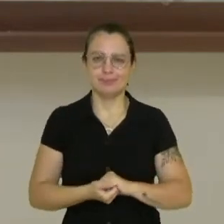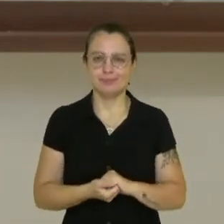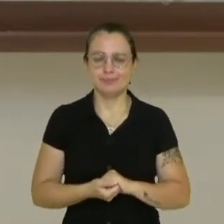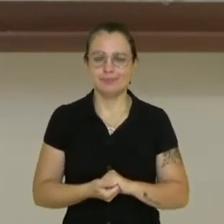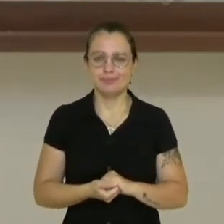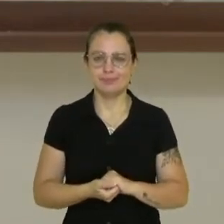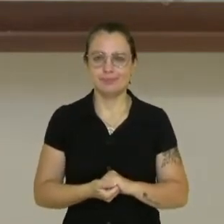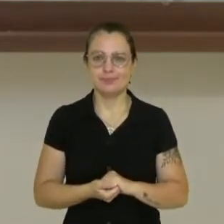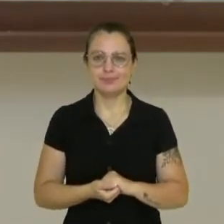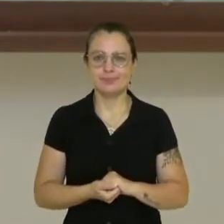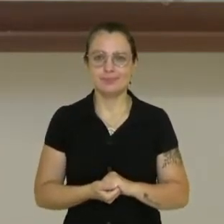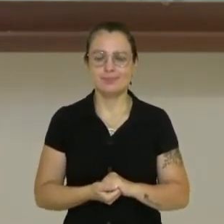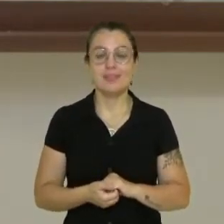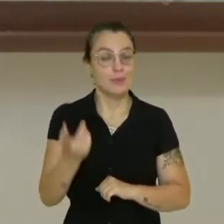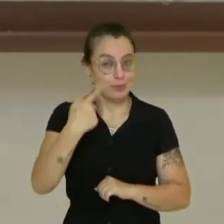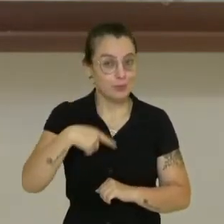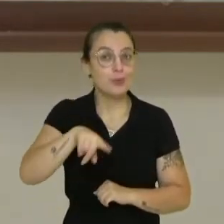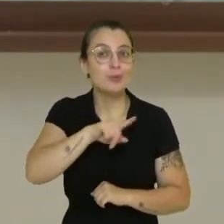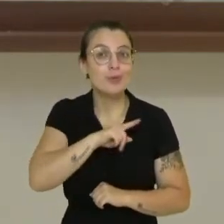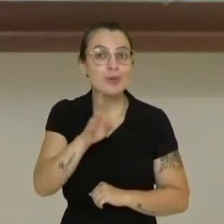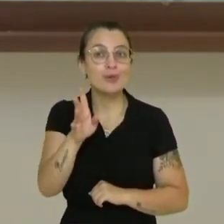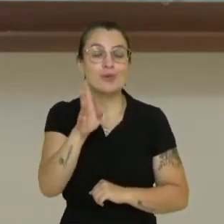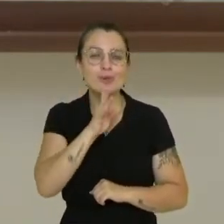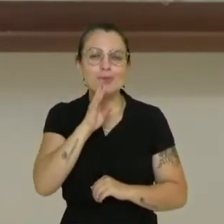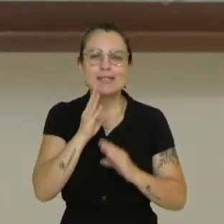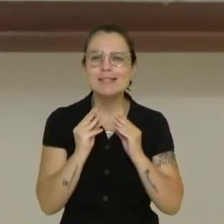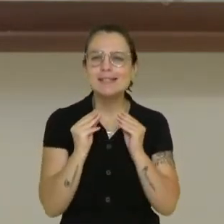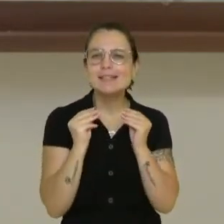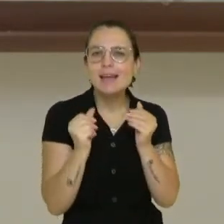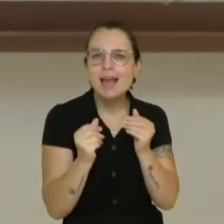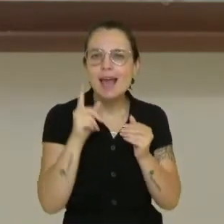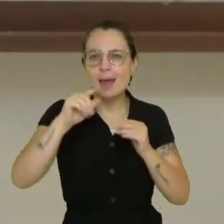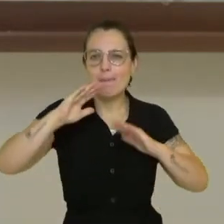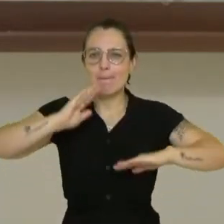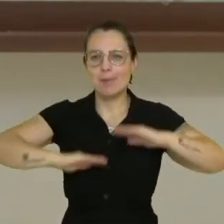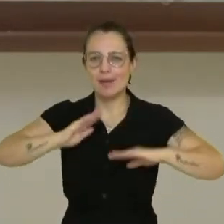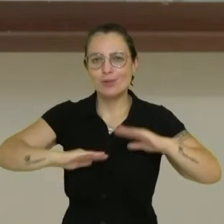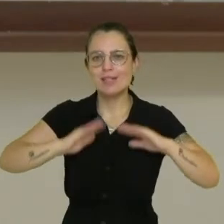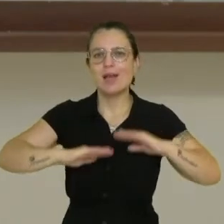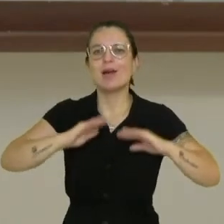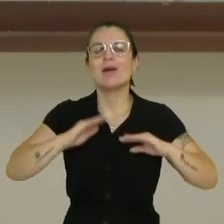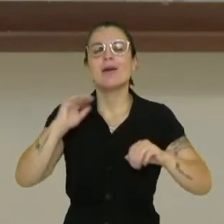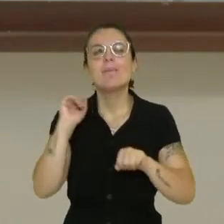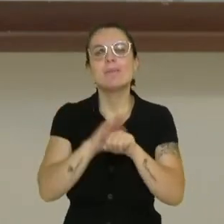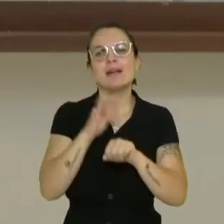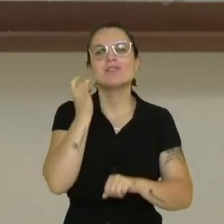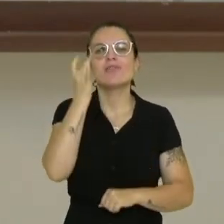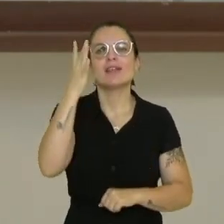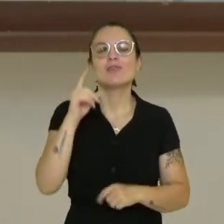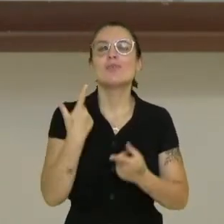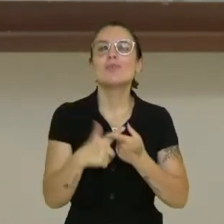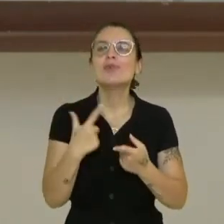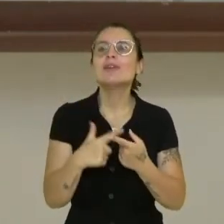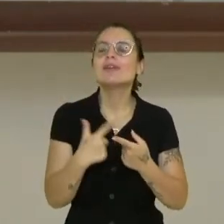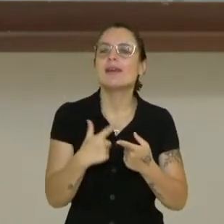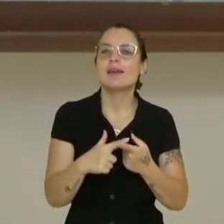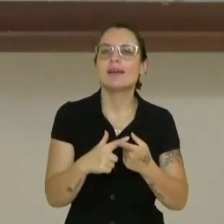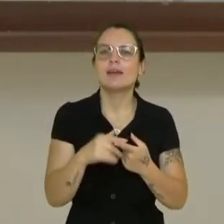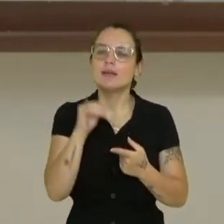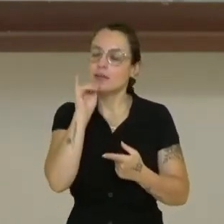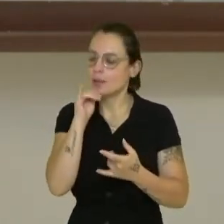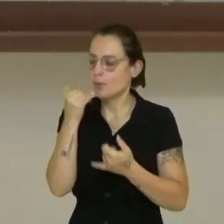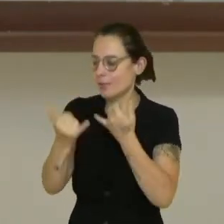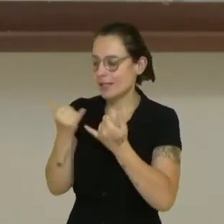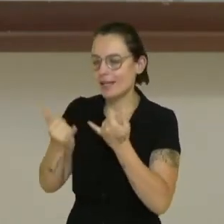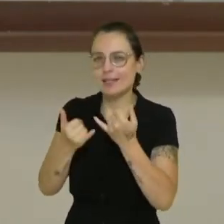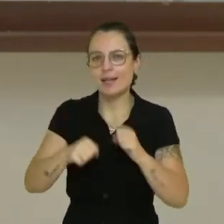conhecimento empírico que nós temos sobre a percussão é o mais fácil de estar ao nosso alcance, porque, por exemplo, numa brincadeira de ciranda